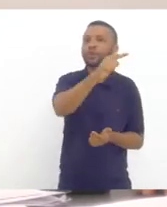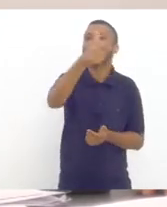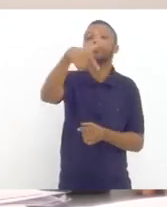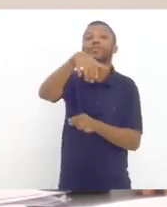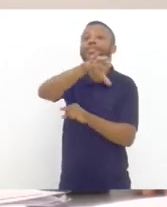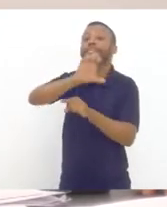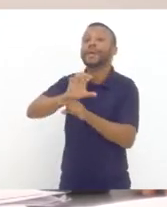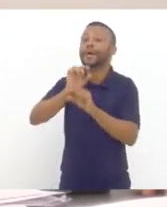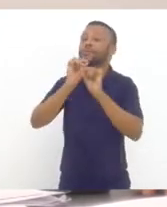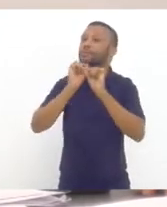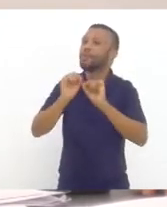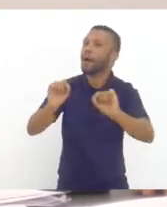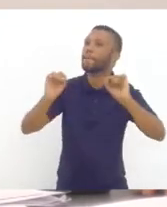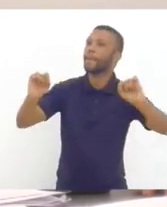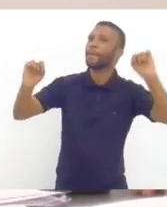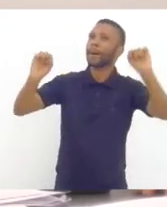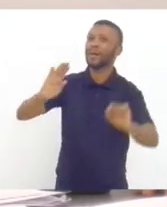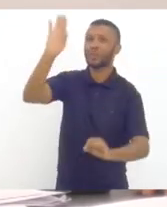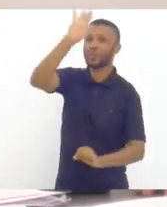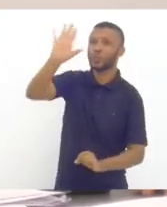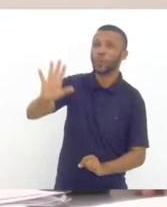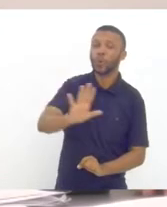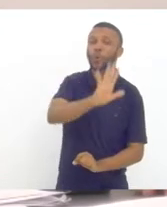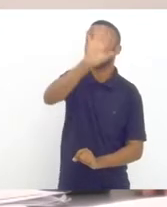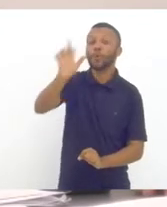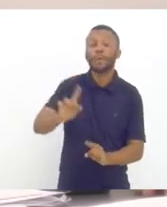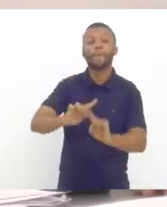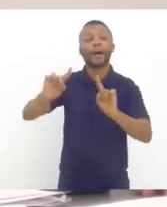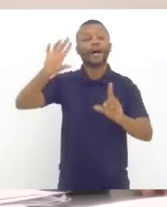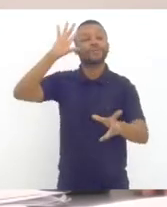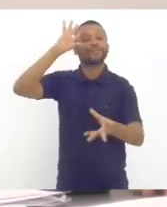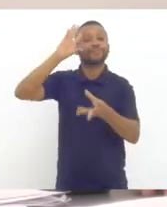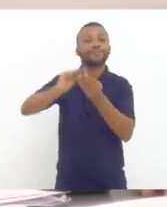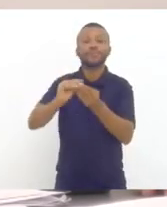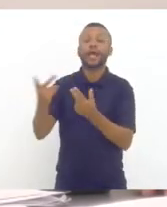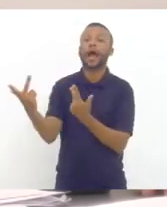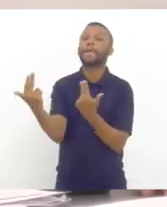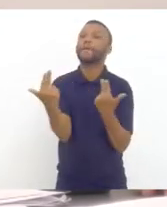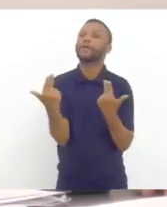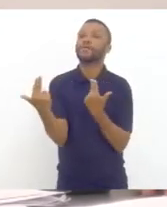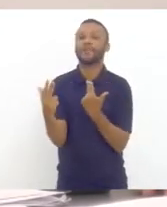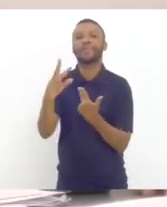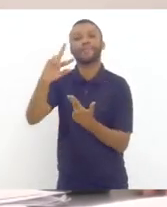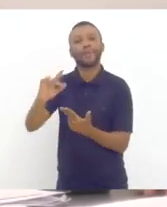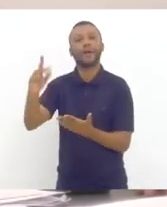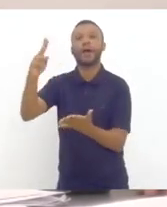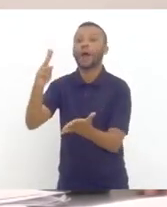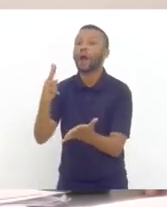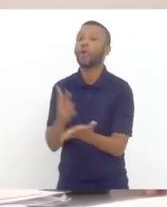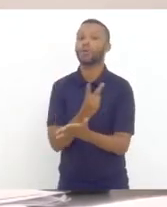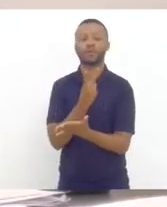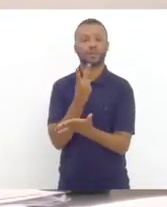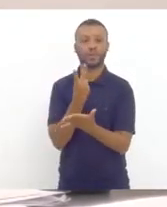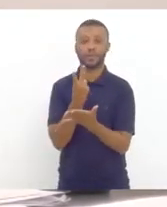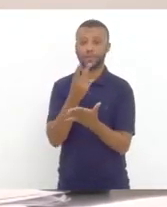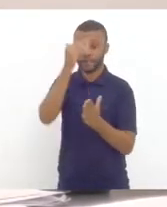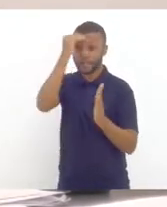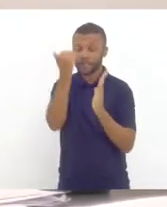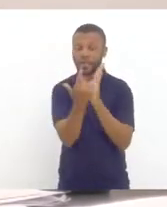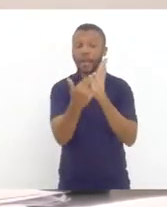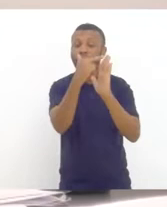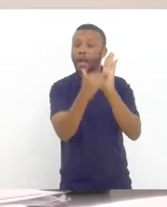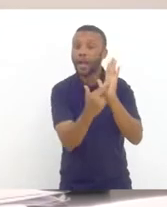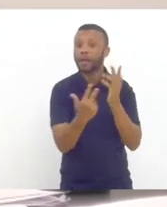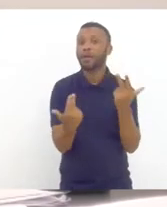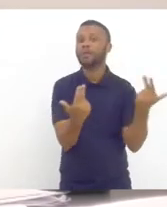federativas. Mas pressuponho que a mesma coisa vai acontecer. Bom,